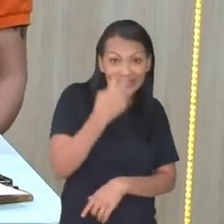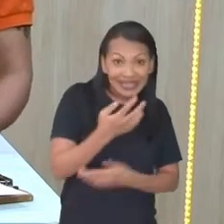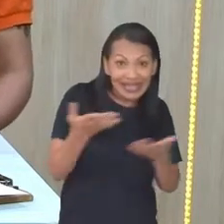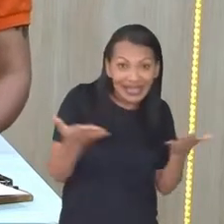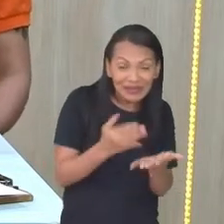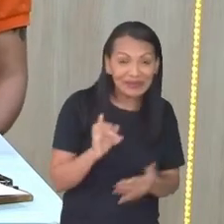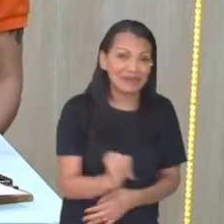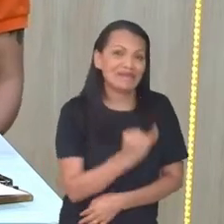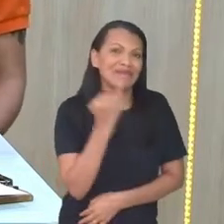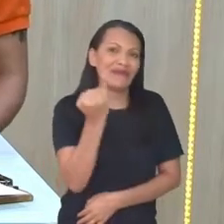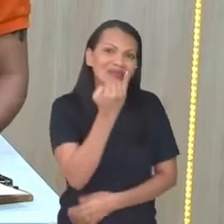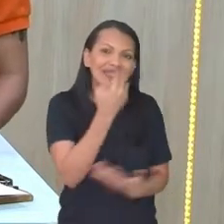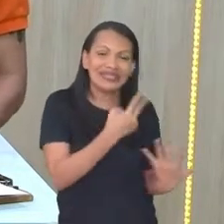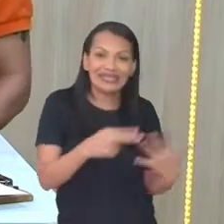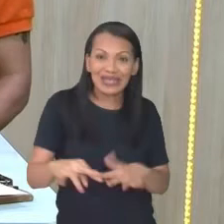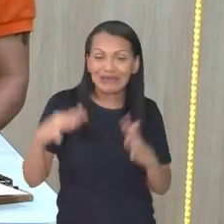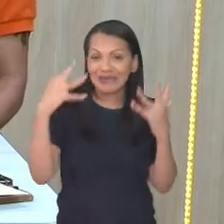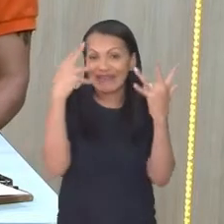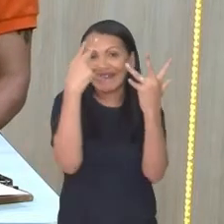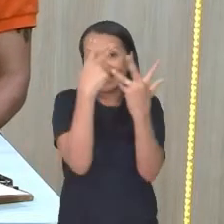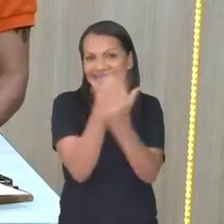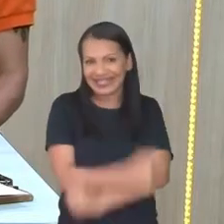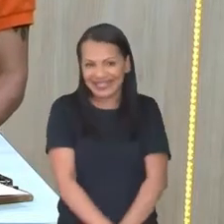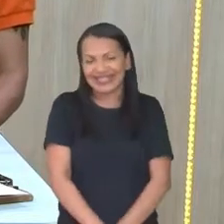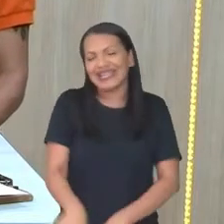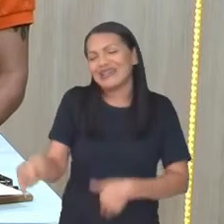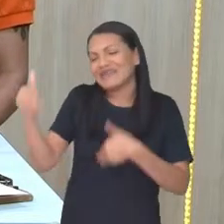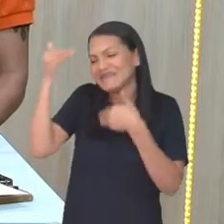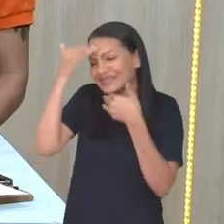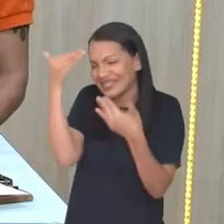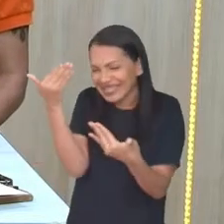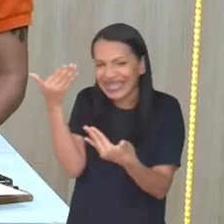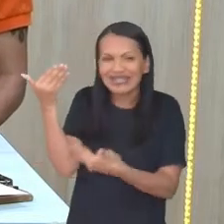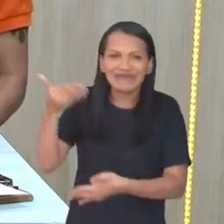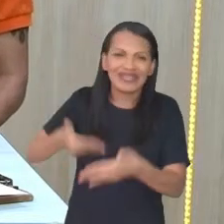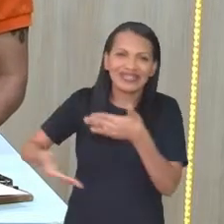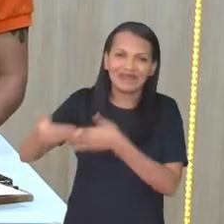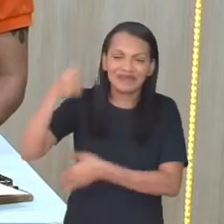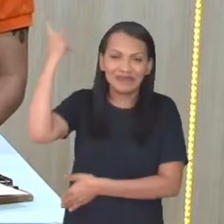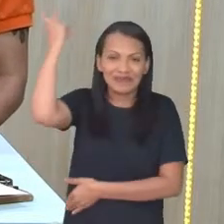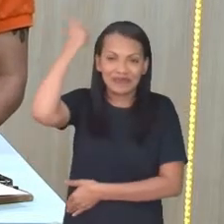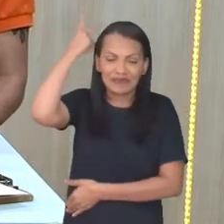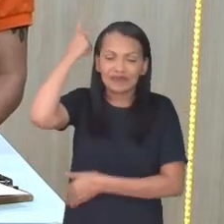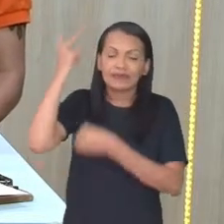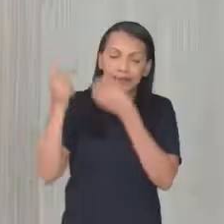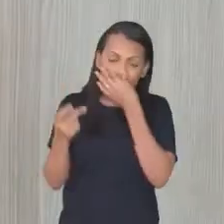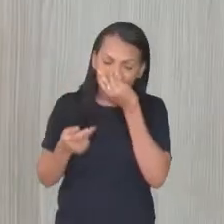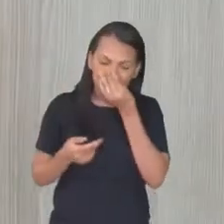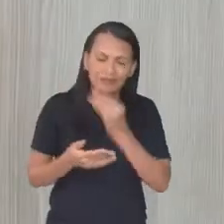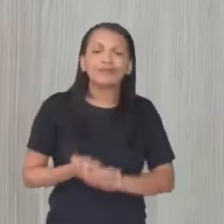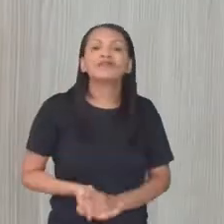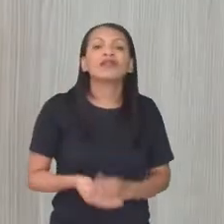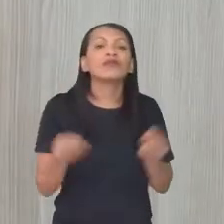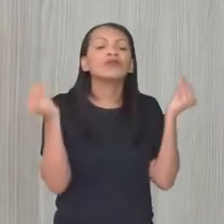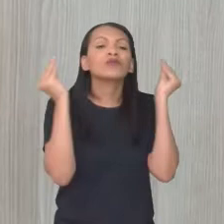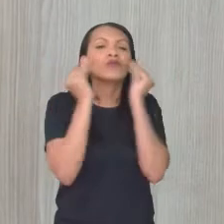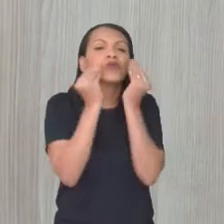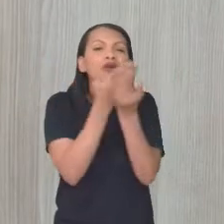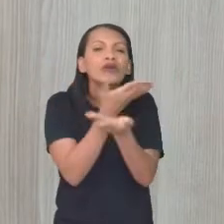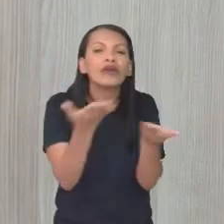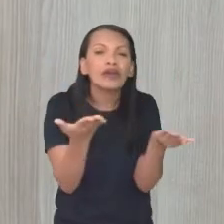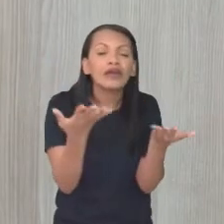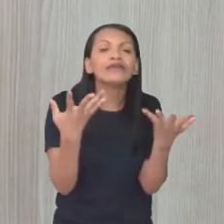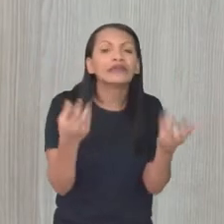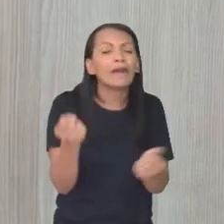momento importante, nessa semana linda. Né? Obrigada, viu, pela participação, professora Patrícia. Professora Camille? Um beijo, gente.